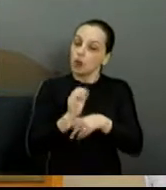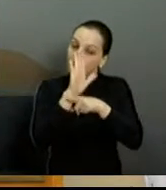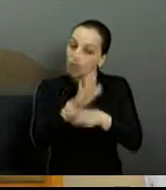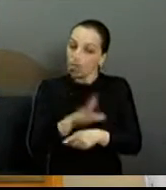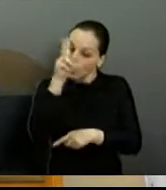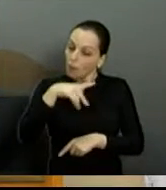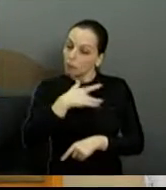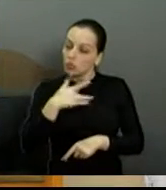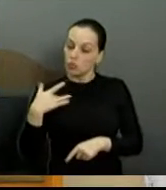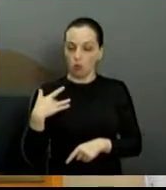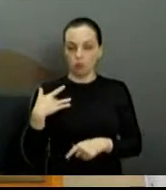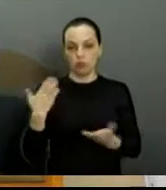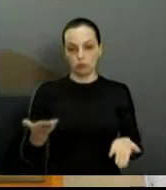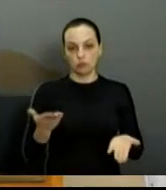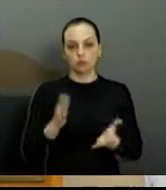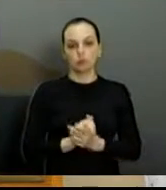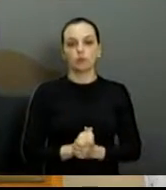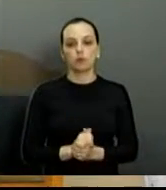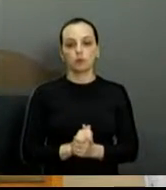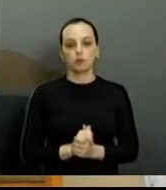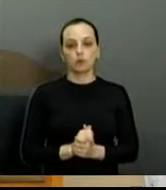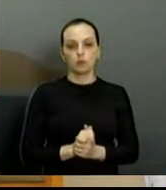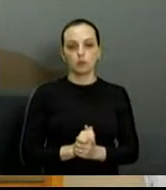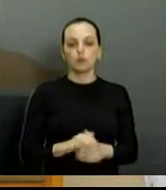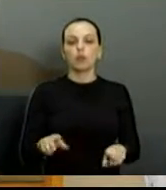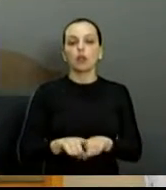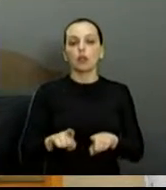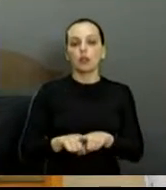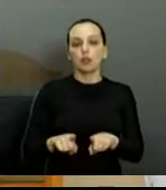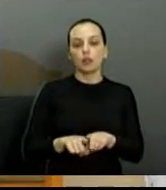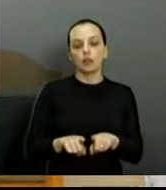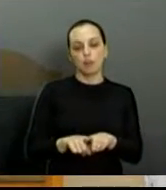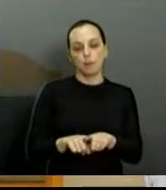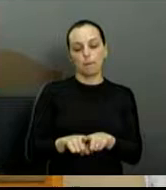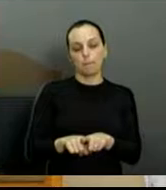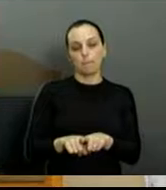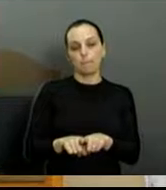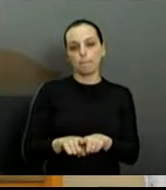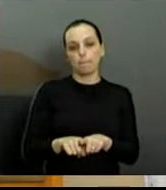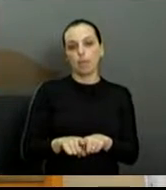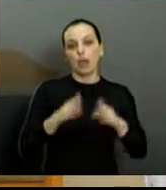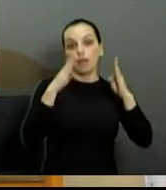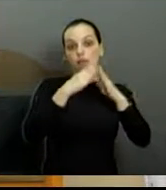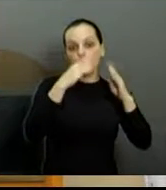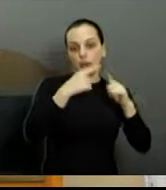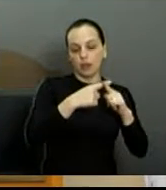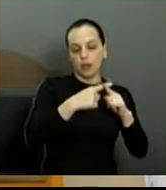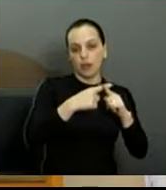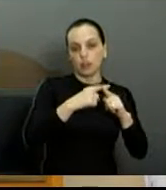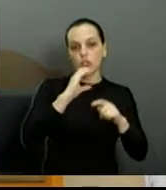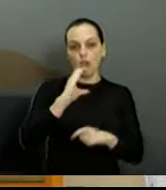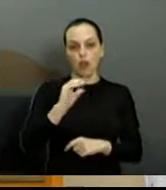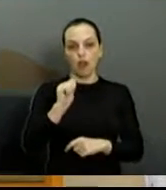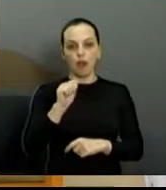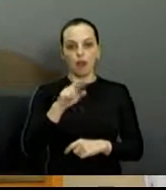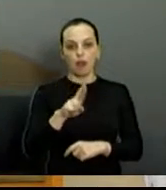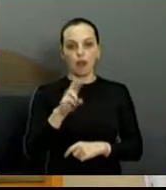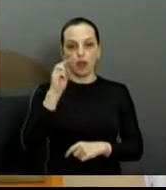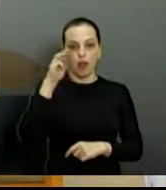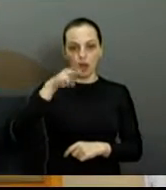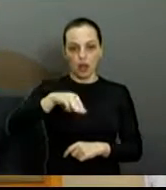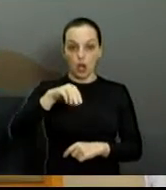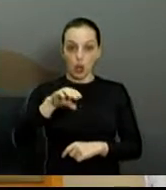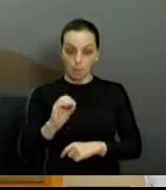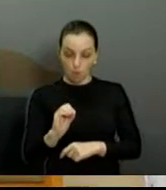outro assunto também na paróquia do carmo ac nossa senhora do carmo dia 16 o dia da padroeira